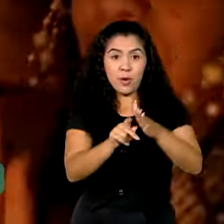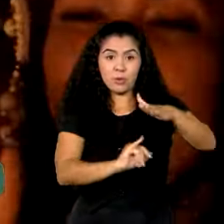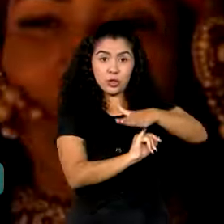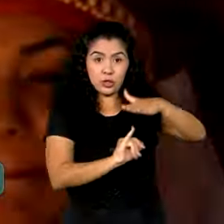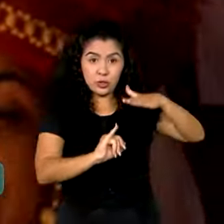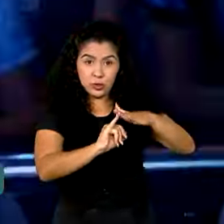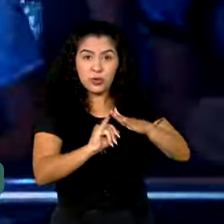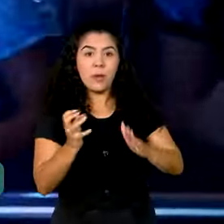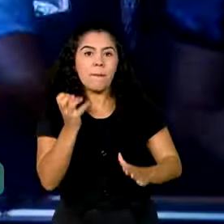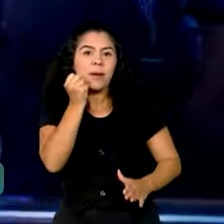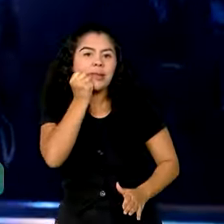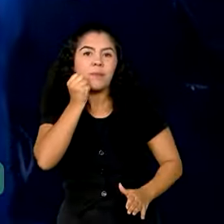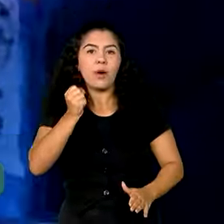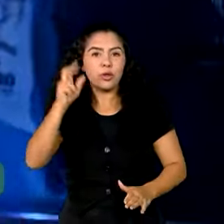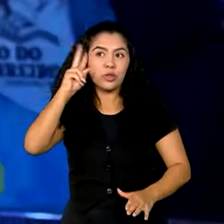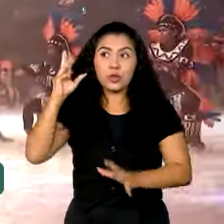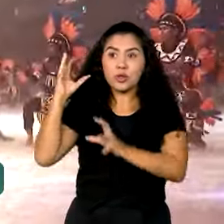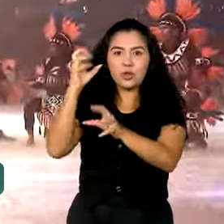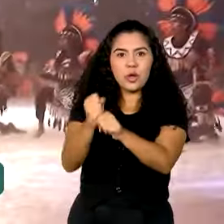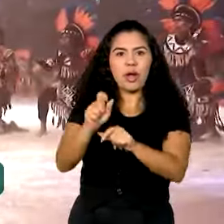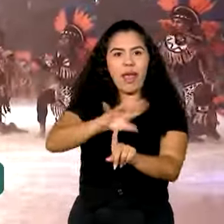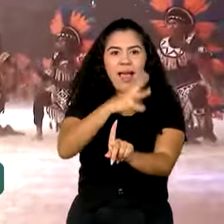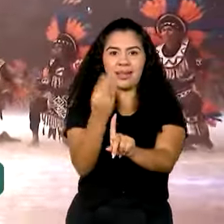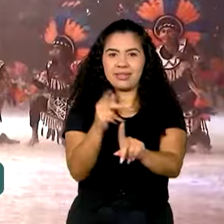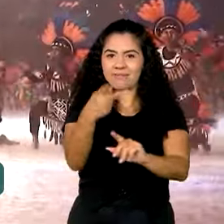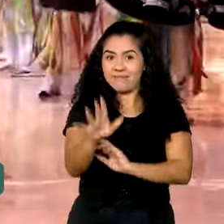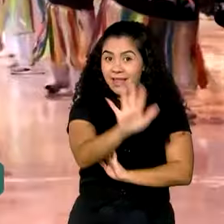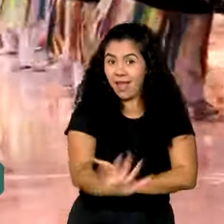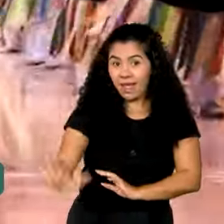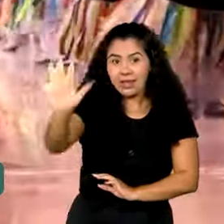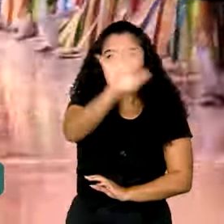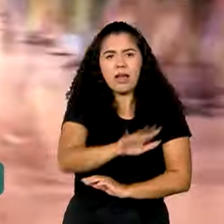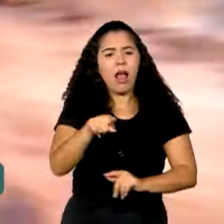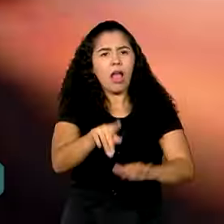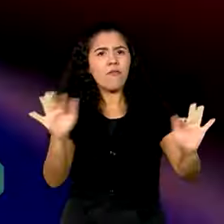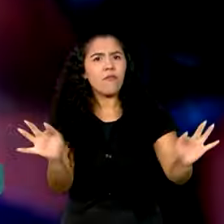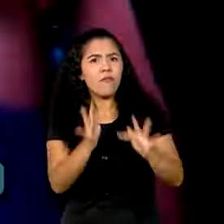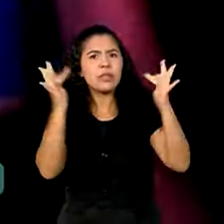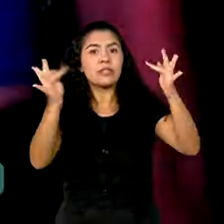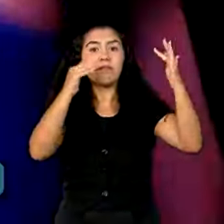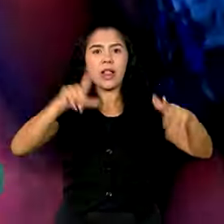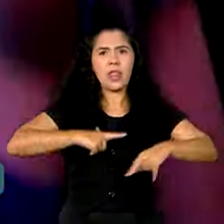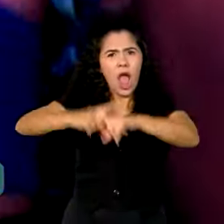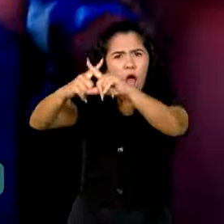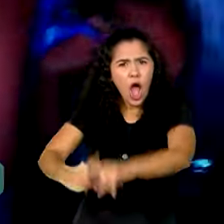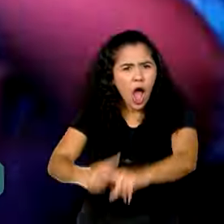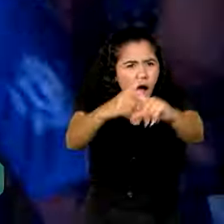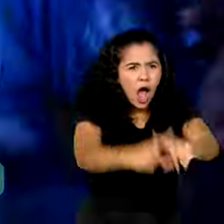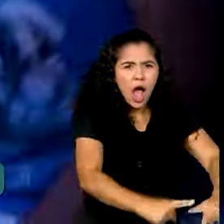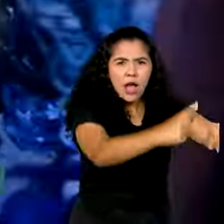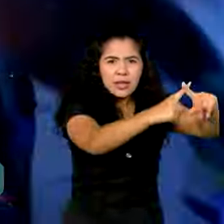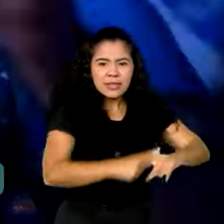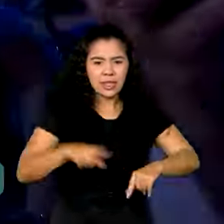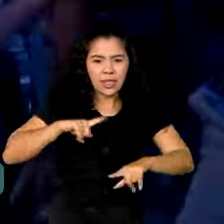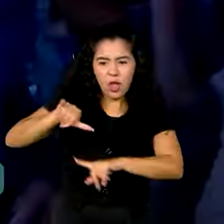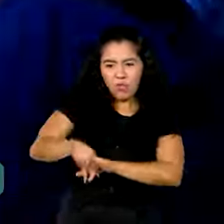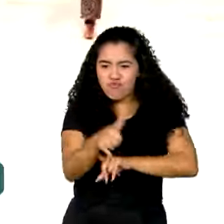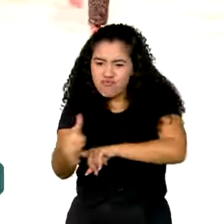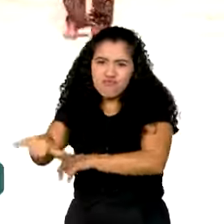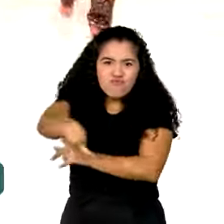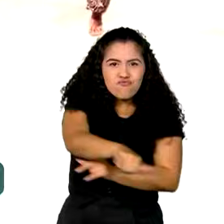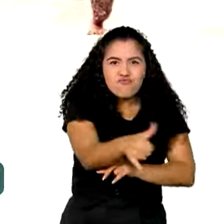Instituto do Patrimônio Histórico e Artístico Nacional. Esse festival envolve uma competição acirrada entre os bois Garantido